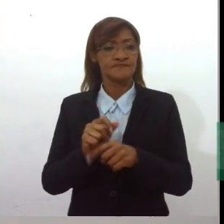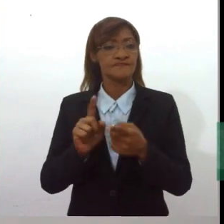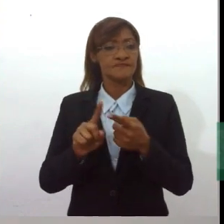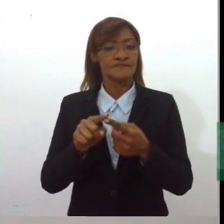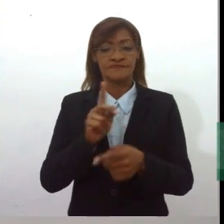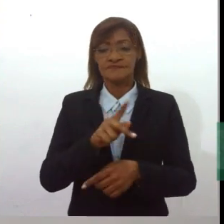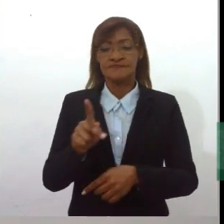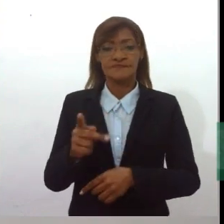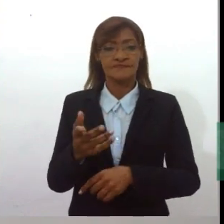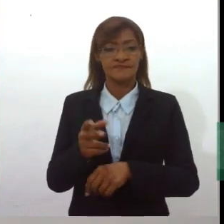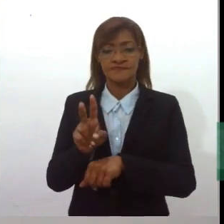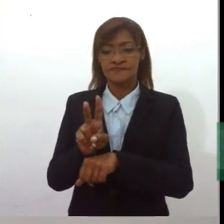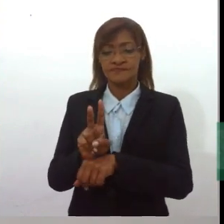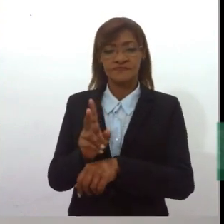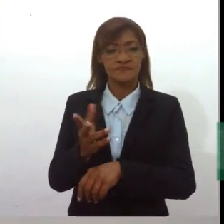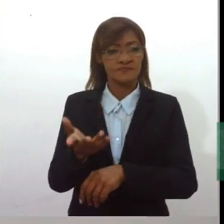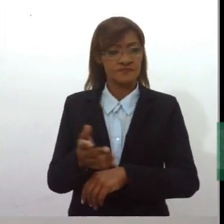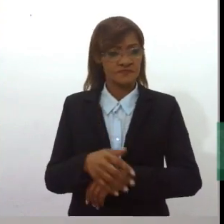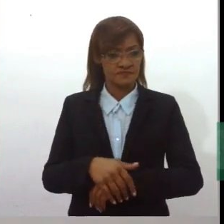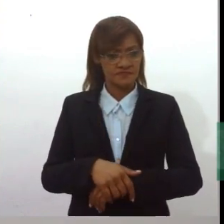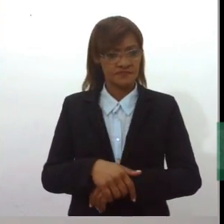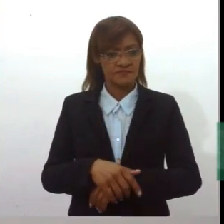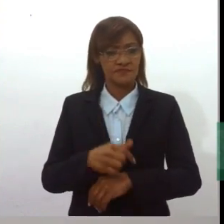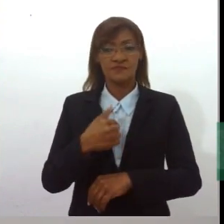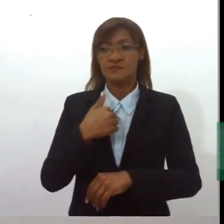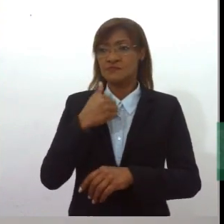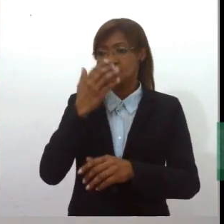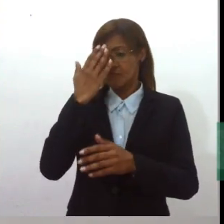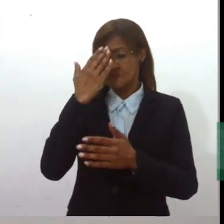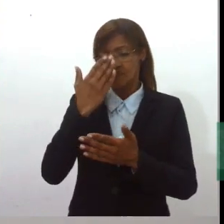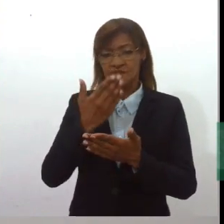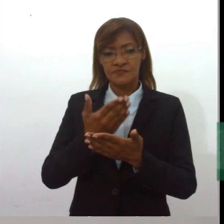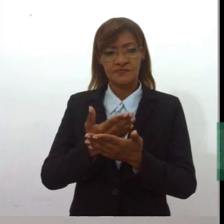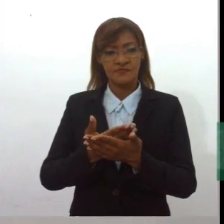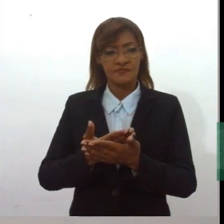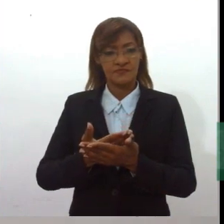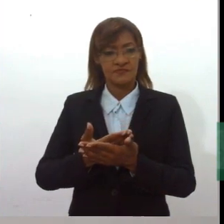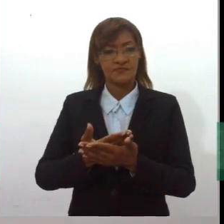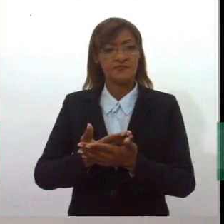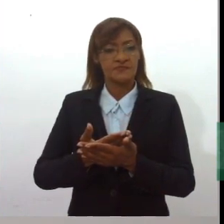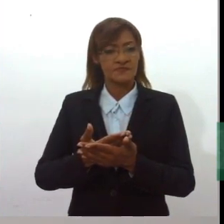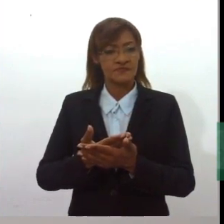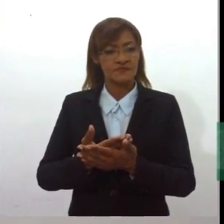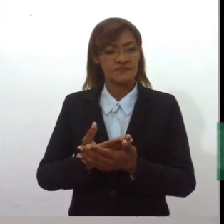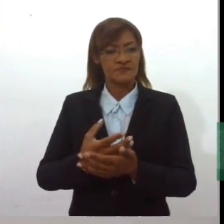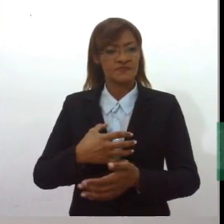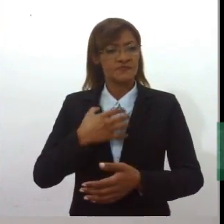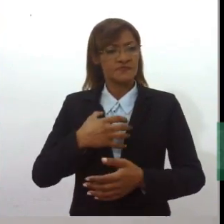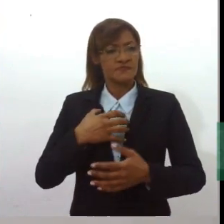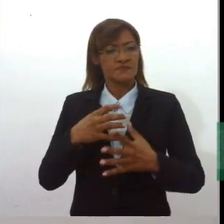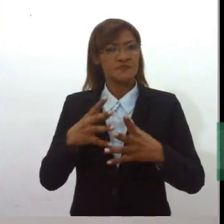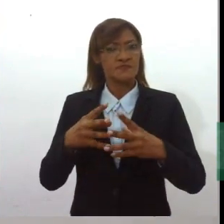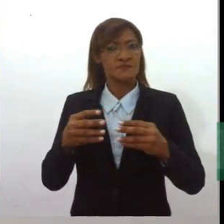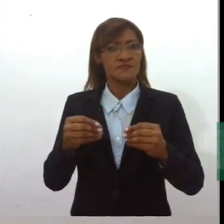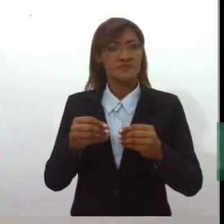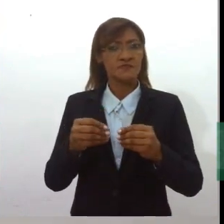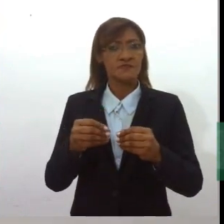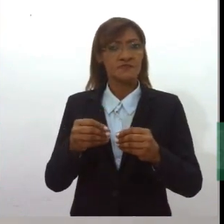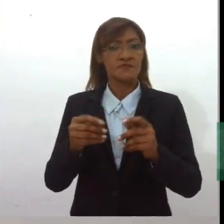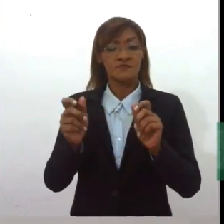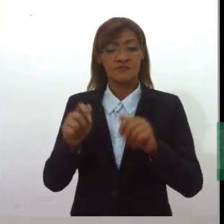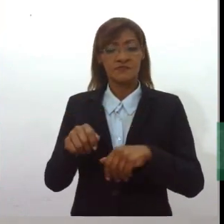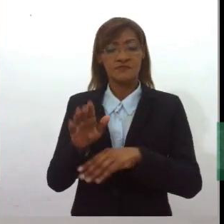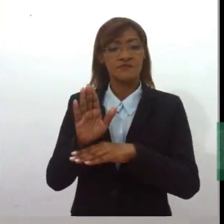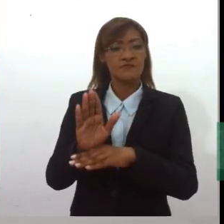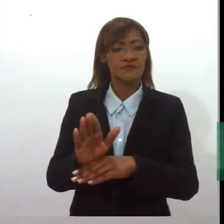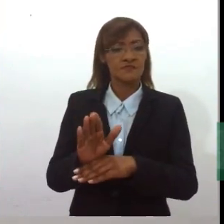protetor né Eu acredito que a gente vai trabalhar e vai modificar isso aí vai ajudar tudo